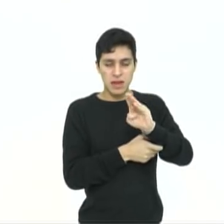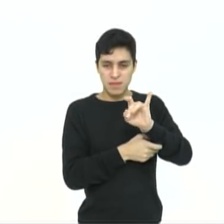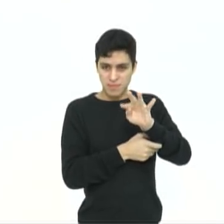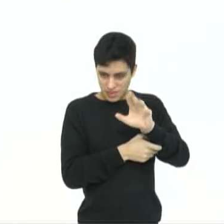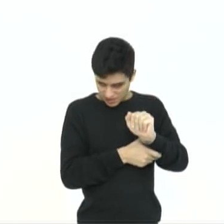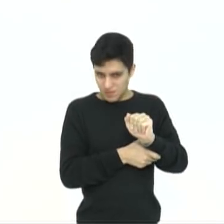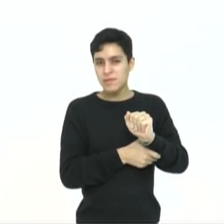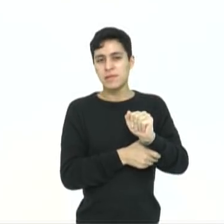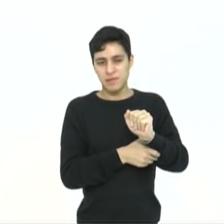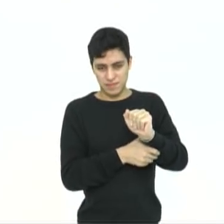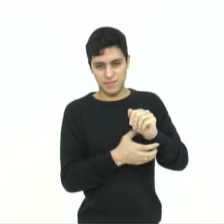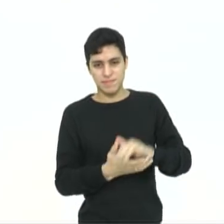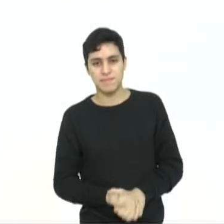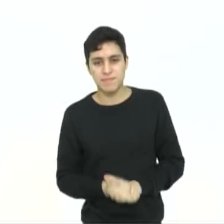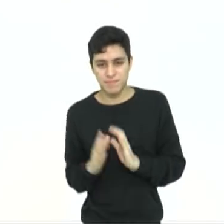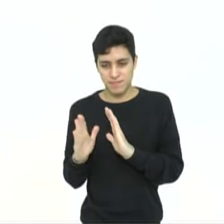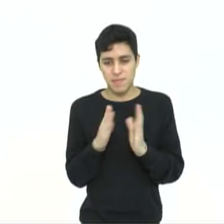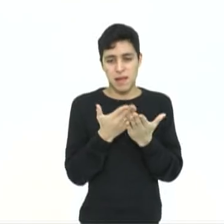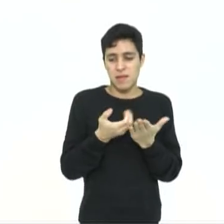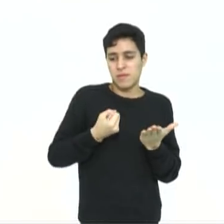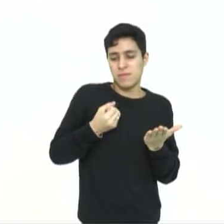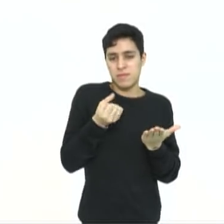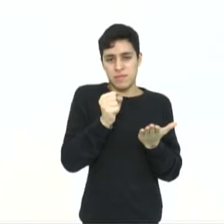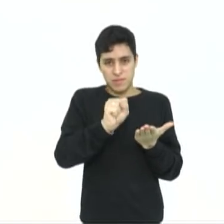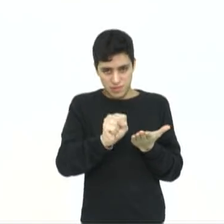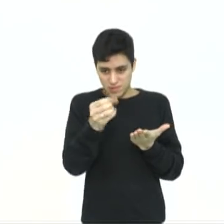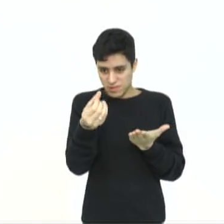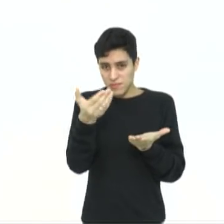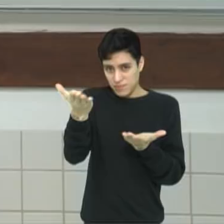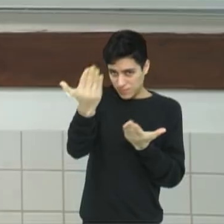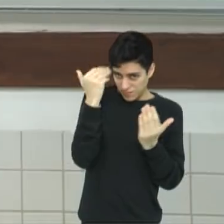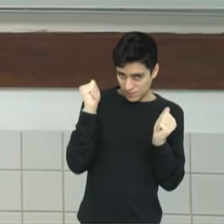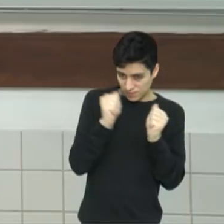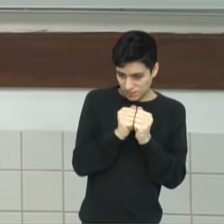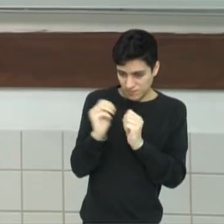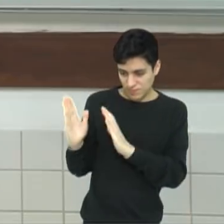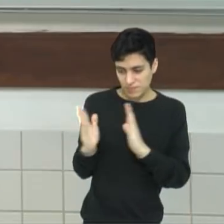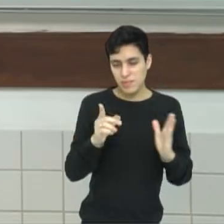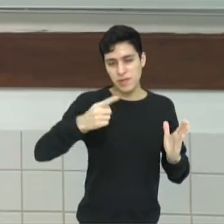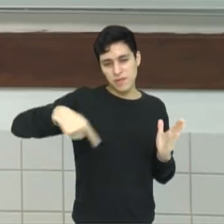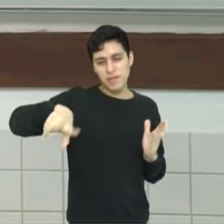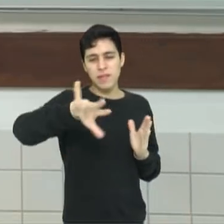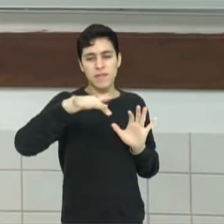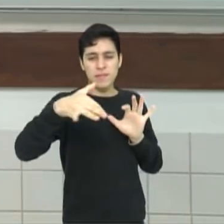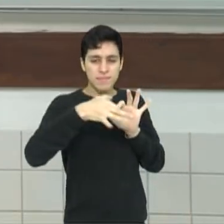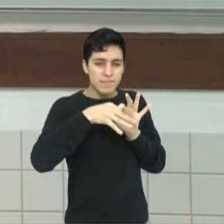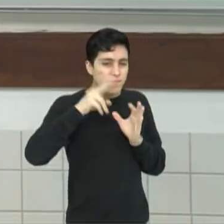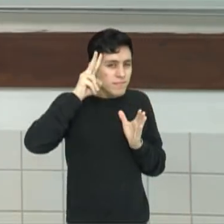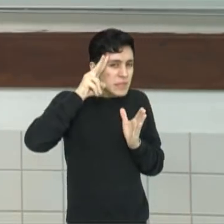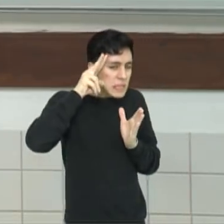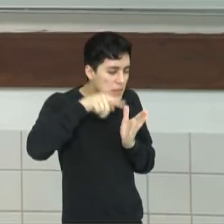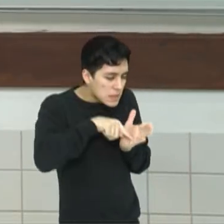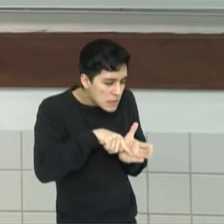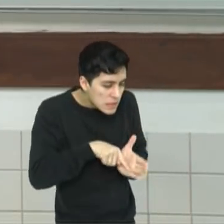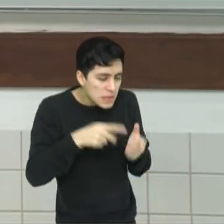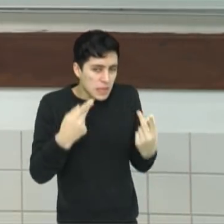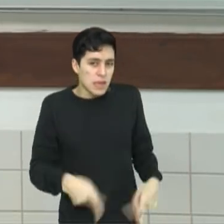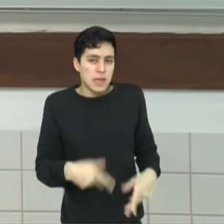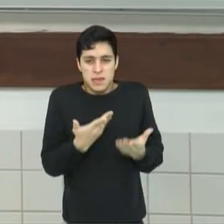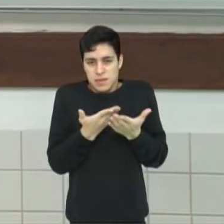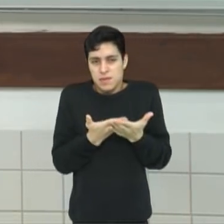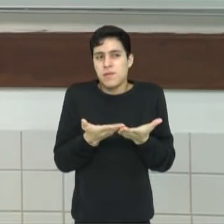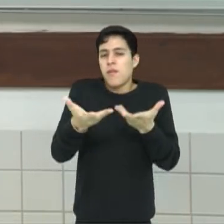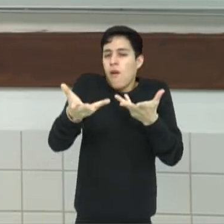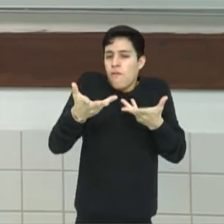coronel lá do Egito. A aula é 86, galera. Vamos junto? Agora vocês serão os historiadores da nossa aula. Vou convidar todos vocês para